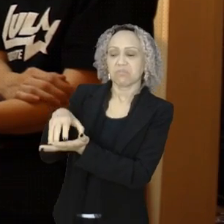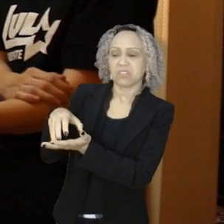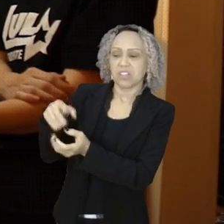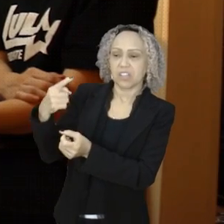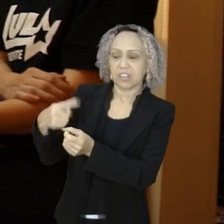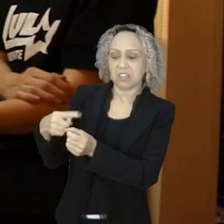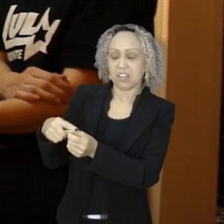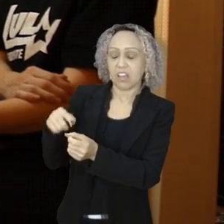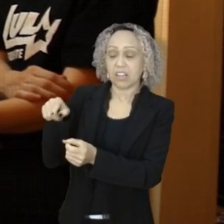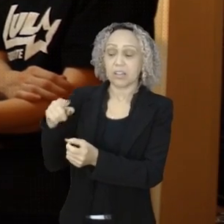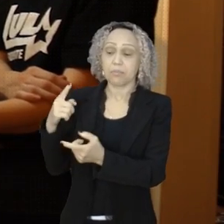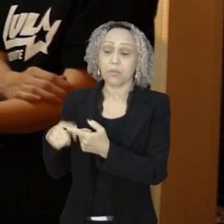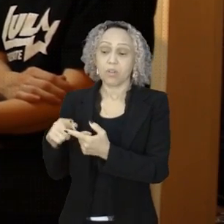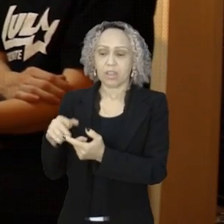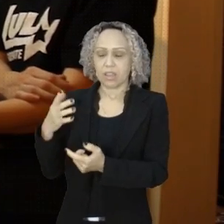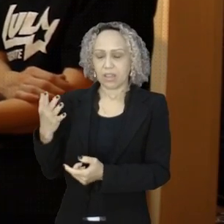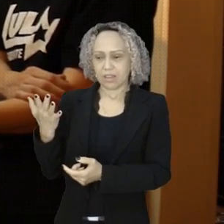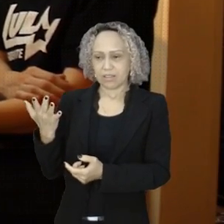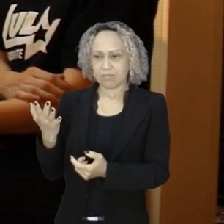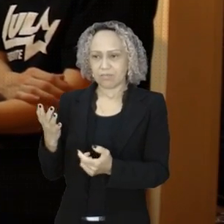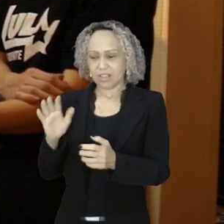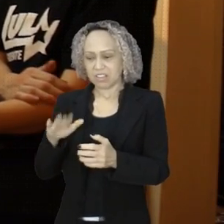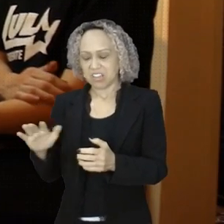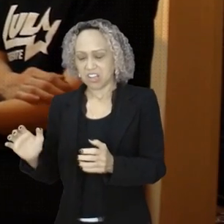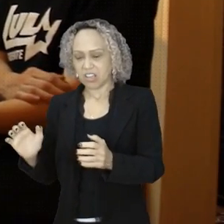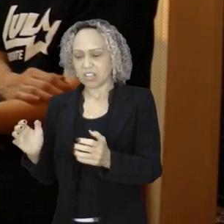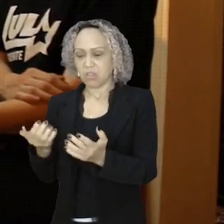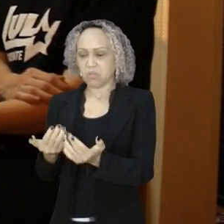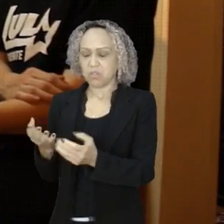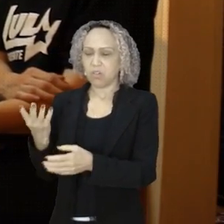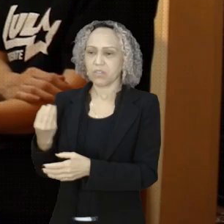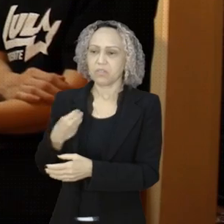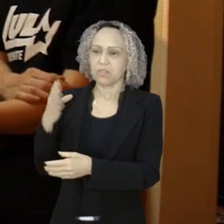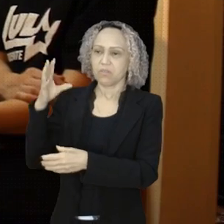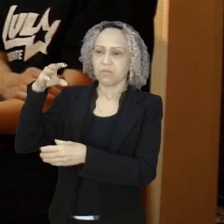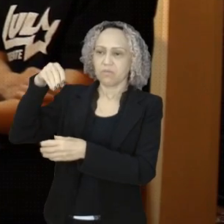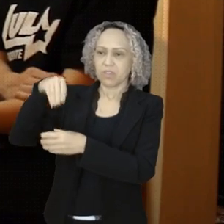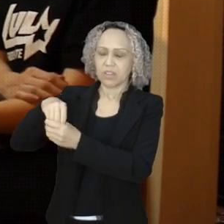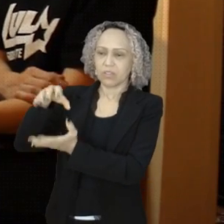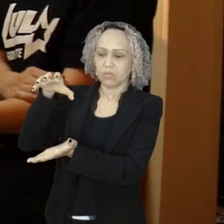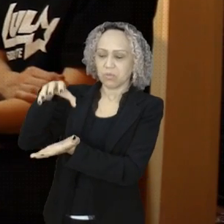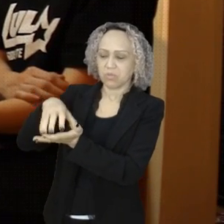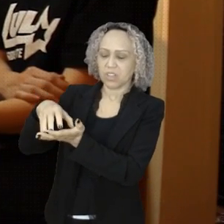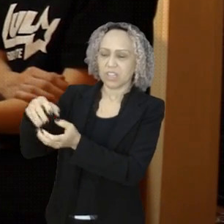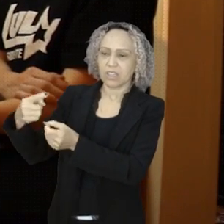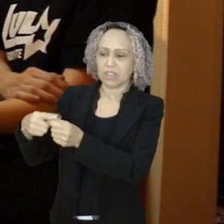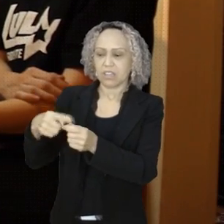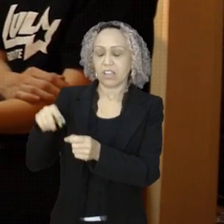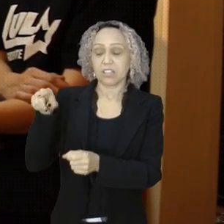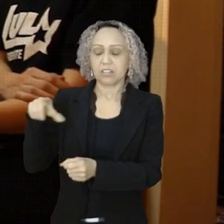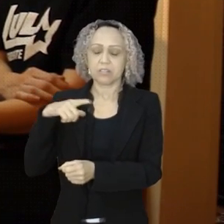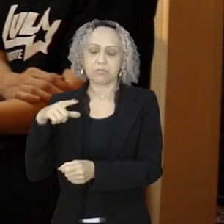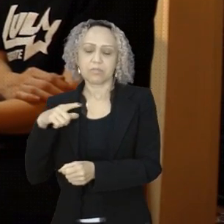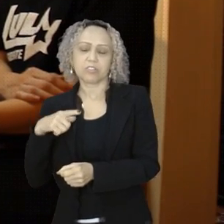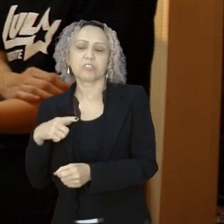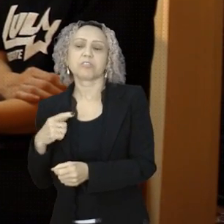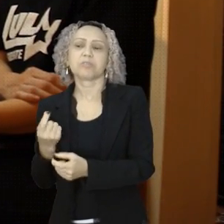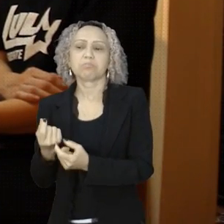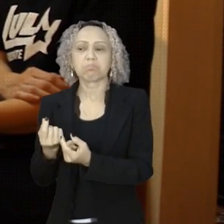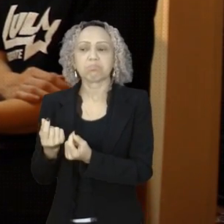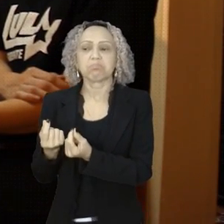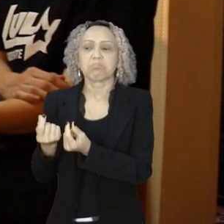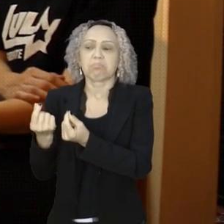seus lazeres, né, nos clubes, nas atividades, nas casas deles e ter nós. Era